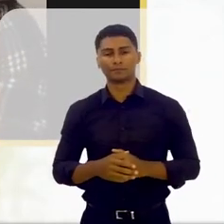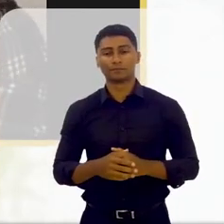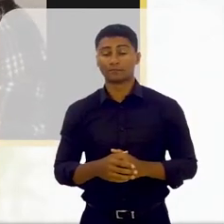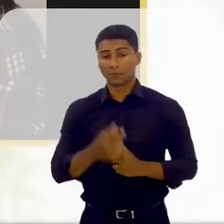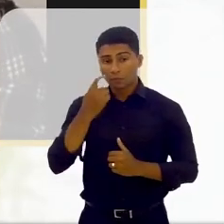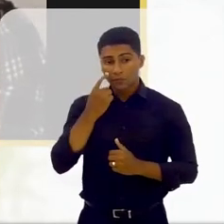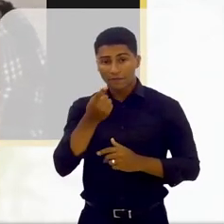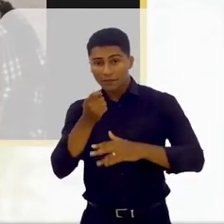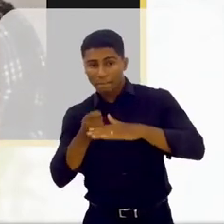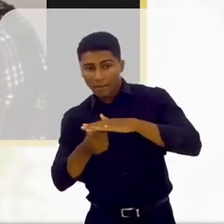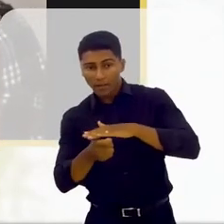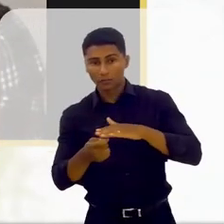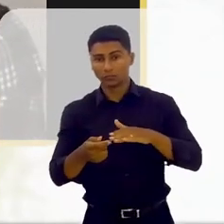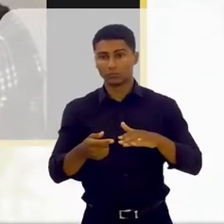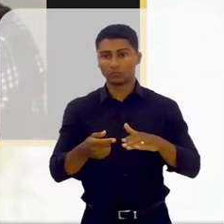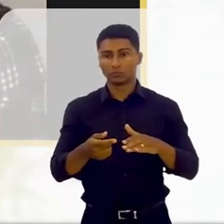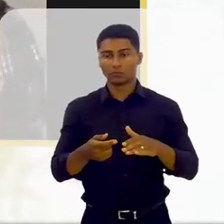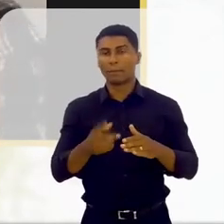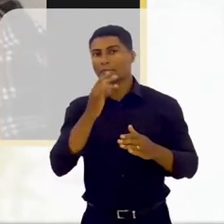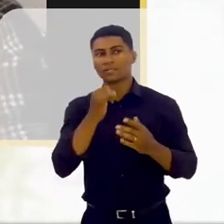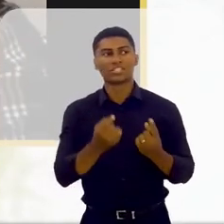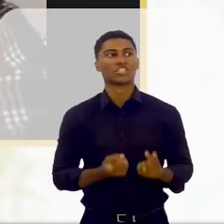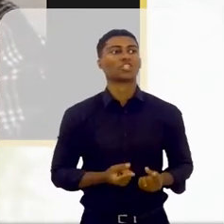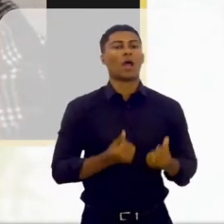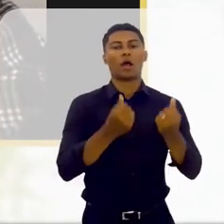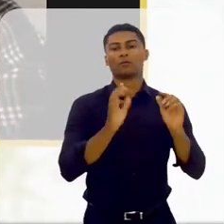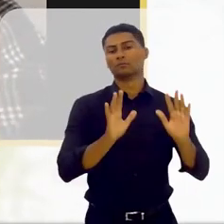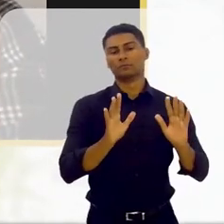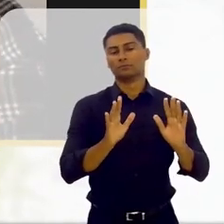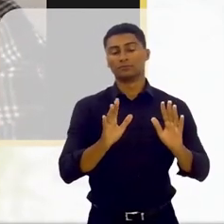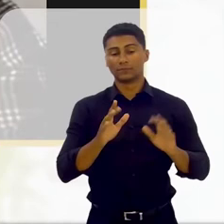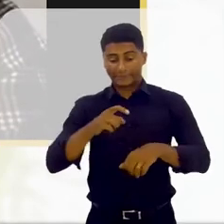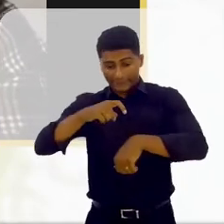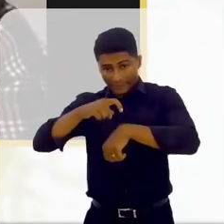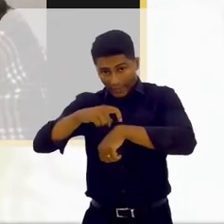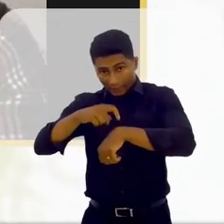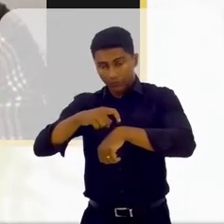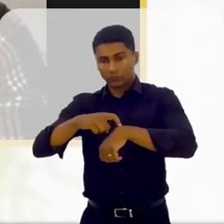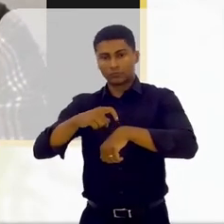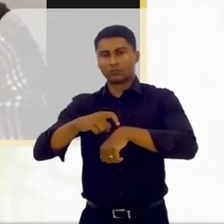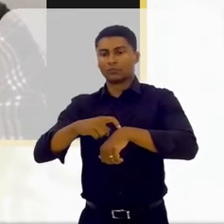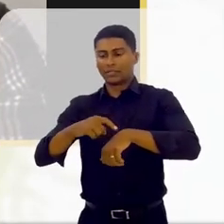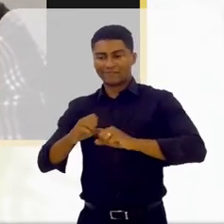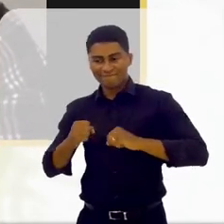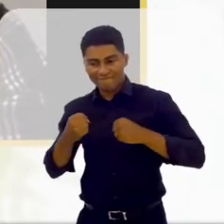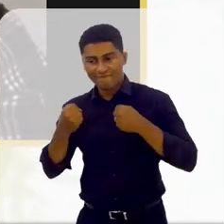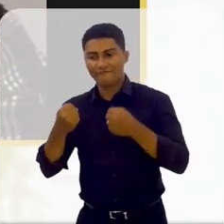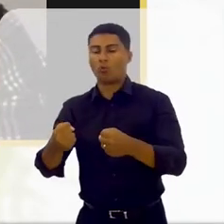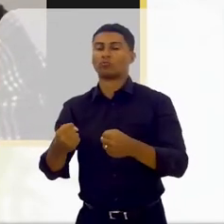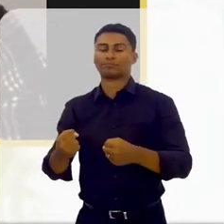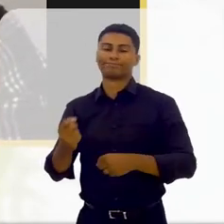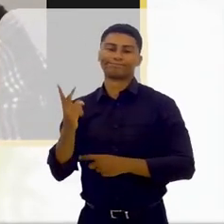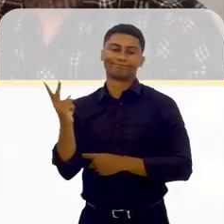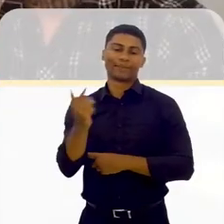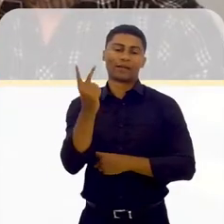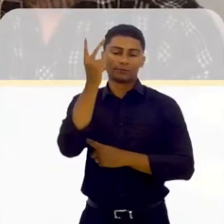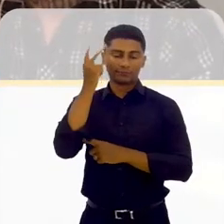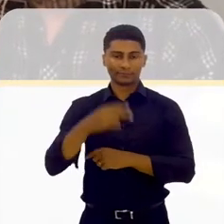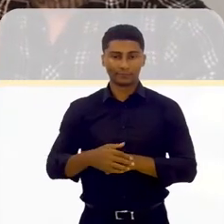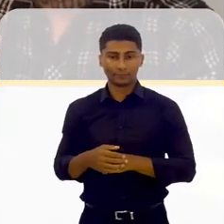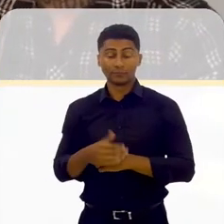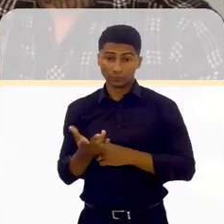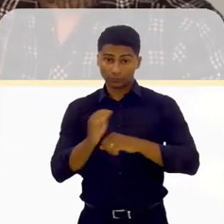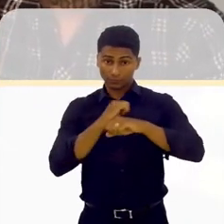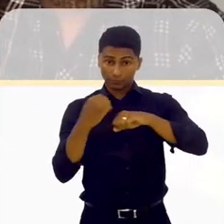de investimento de tempo, não é nem a questão de dinheiro, é que o tempo e a energia, ela vale muito. Ela vale muito. E nesse Muito, período da